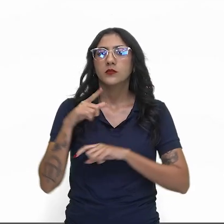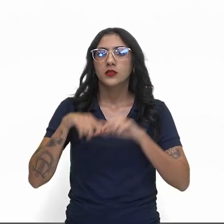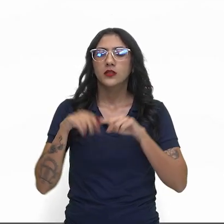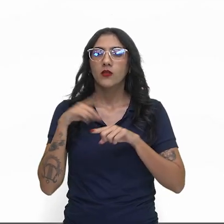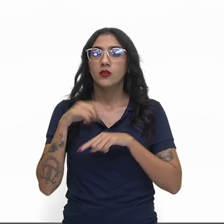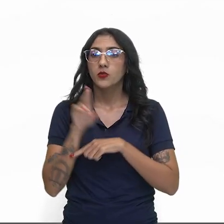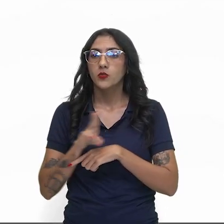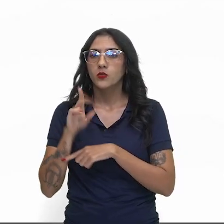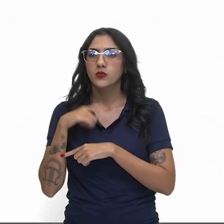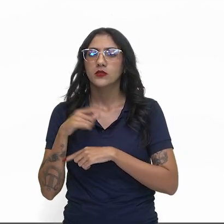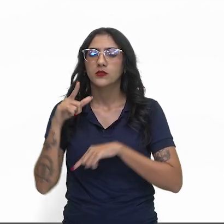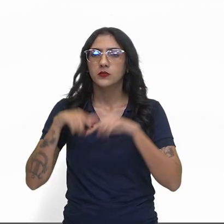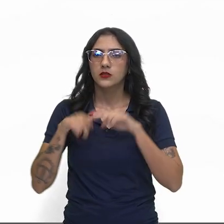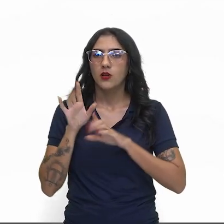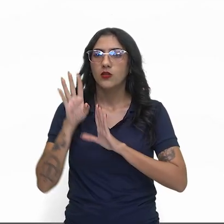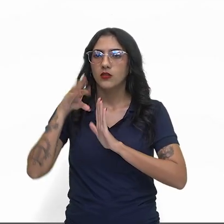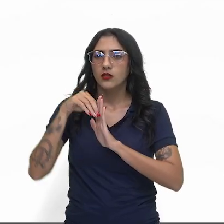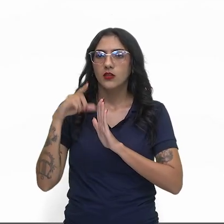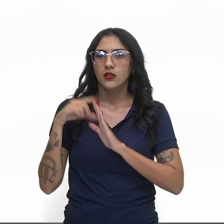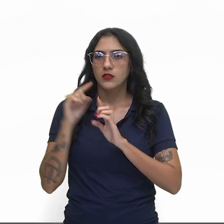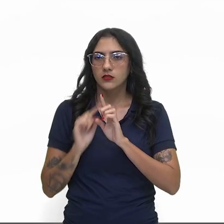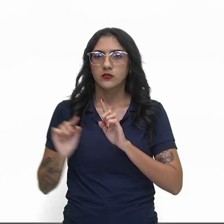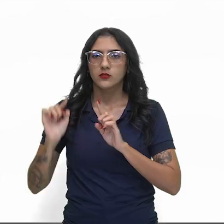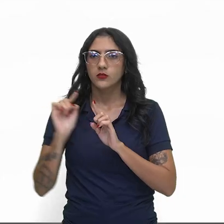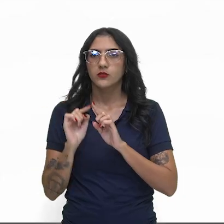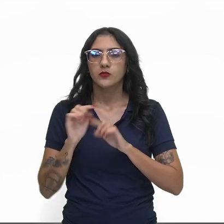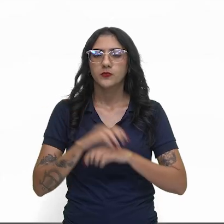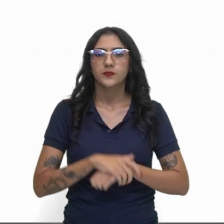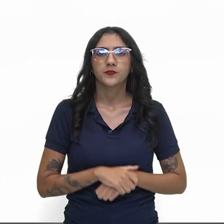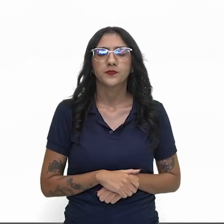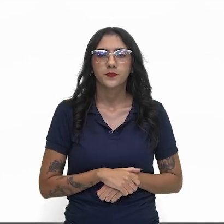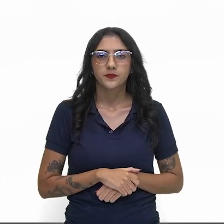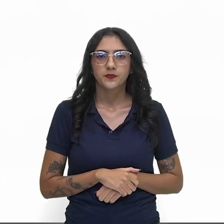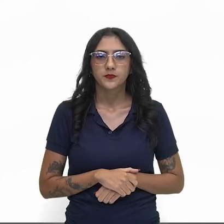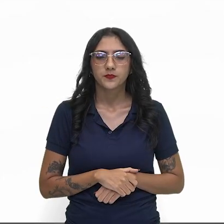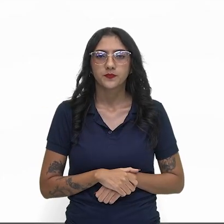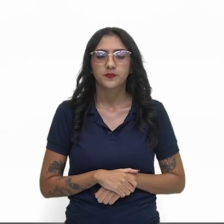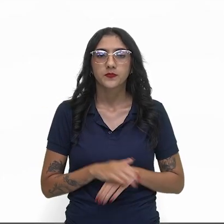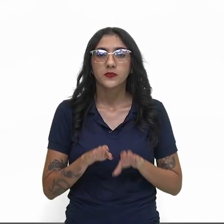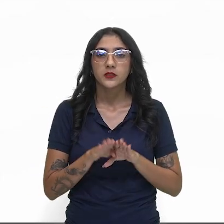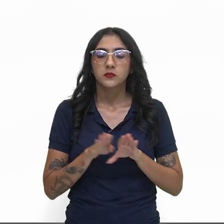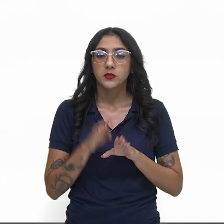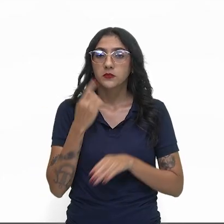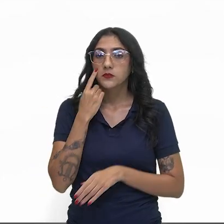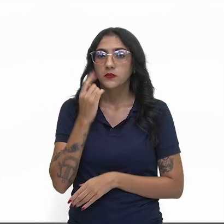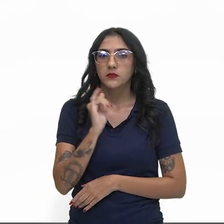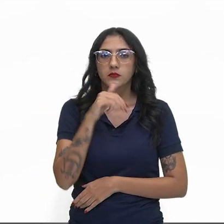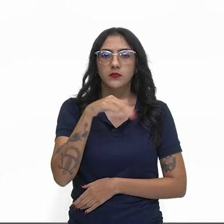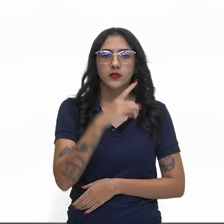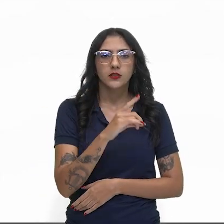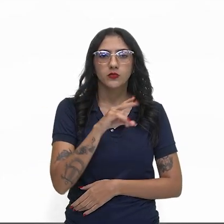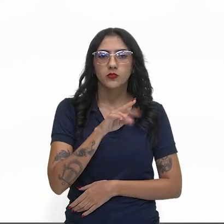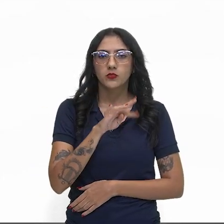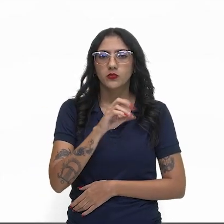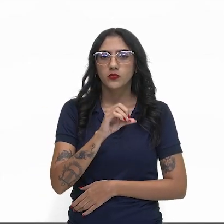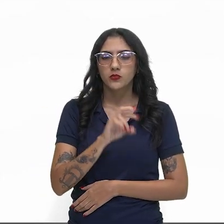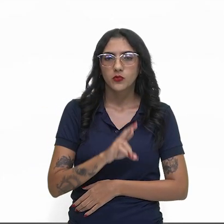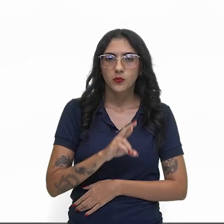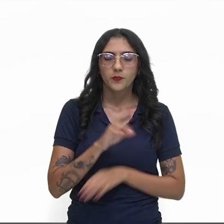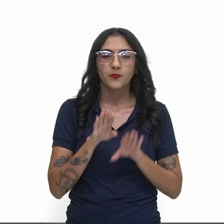essa energia no circuito. Aí temos também, não falamos do indutor, mas ele aparece aí. Temos